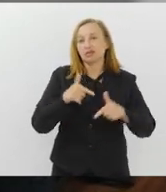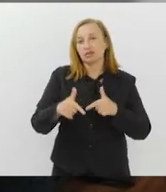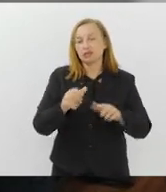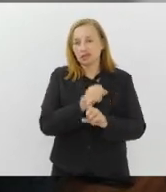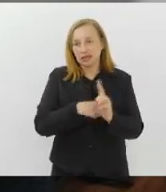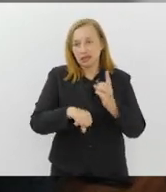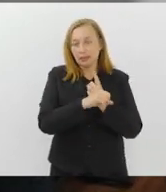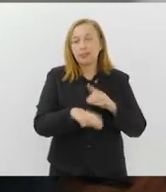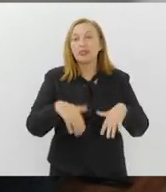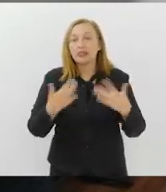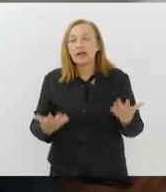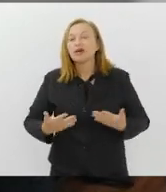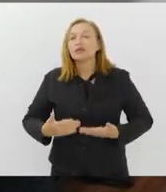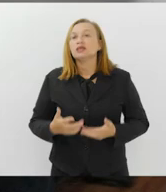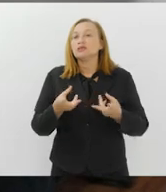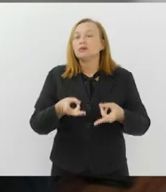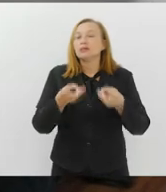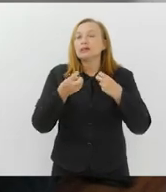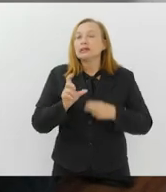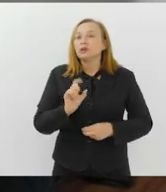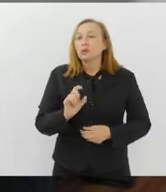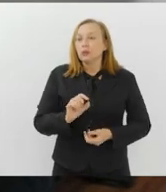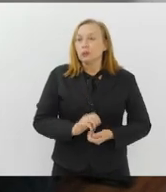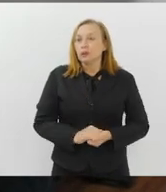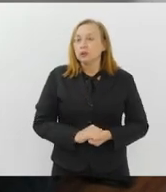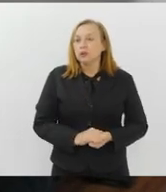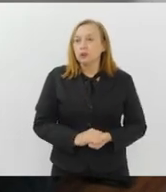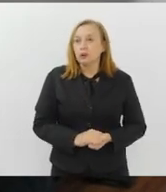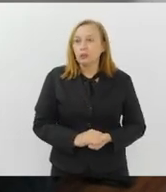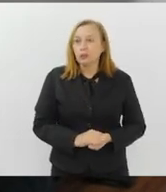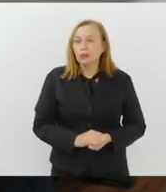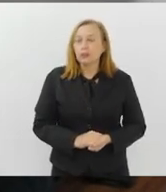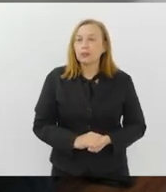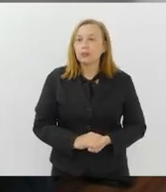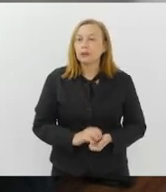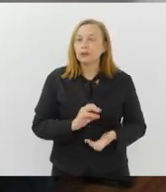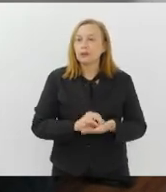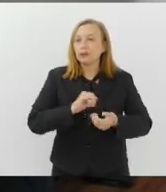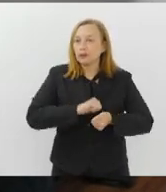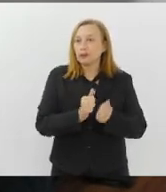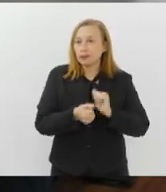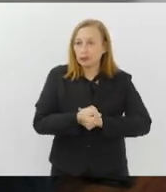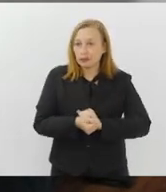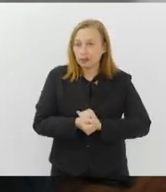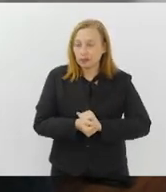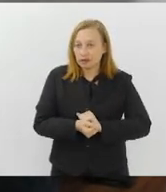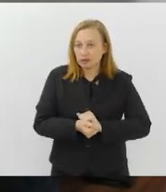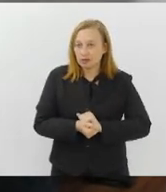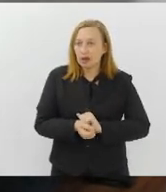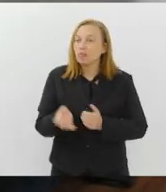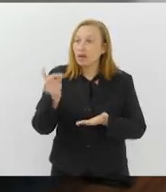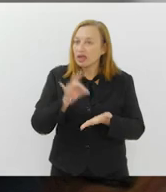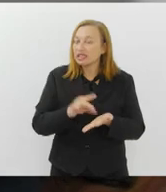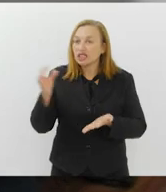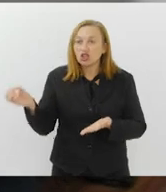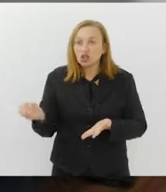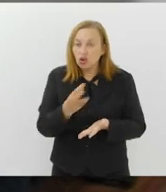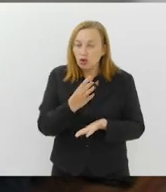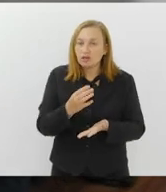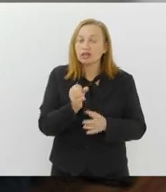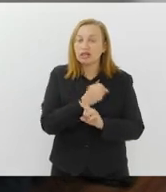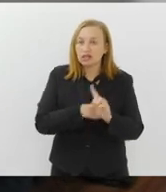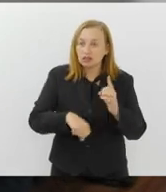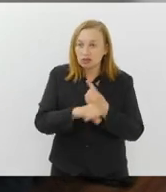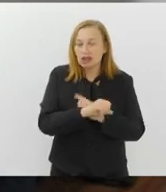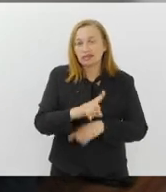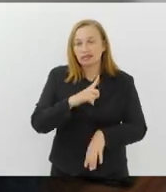assim, o que a gente percebe é que há uma falta de adequação desse serviço para uma realidade nova que a sociedade